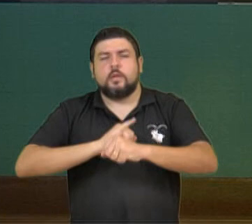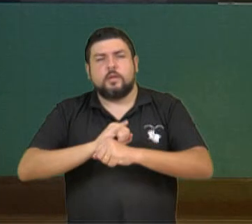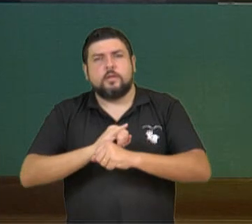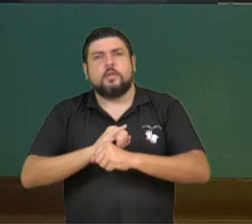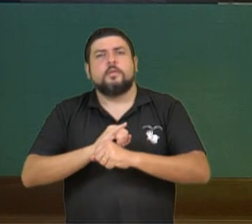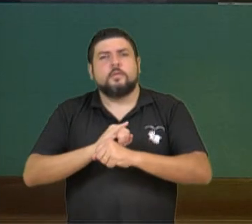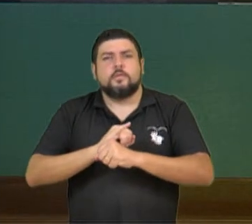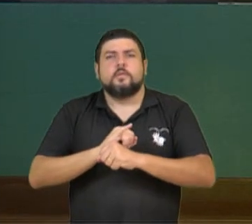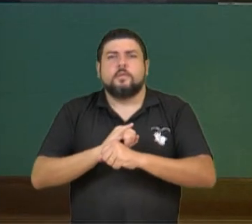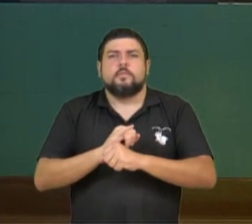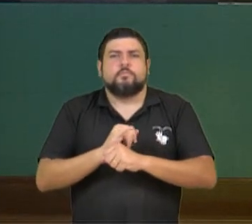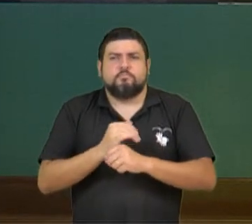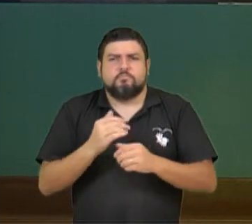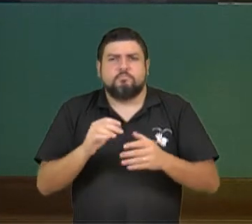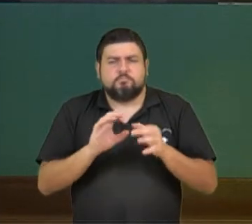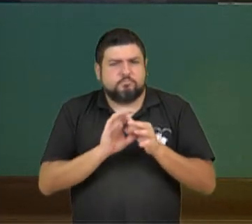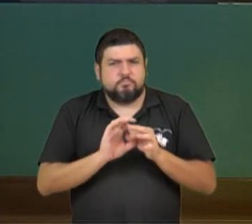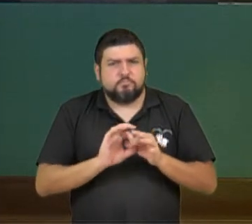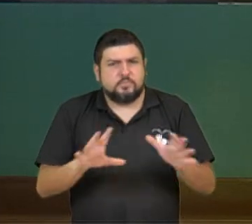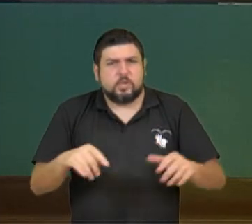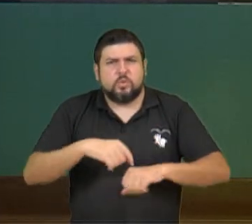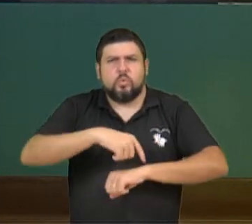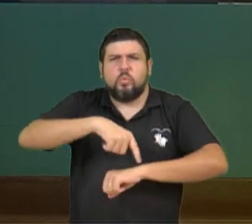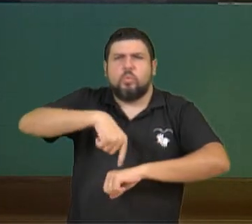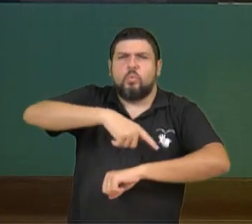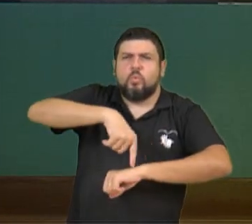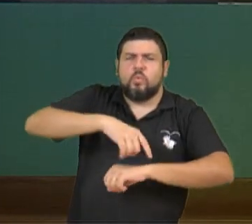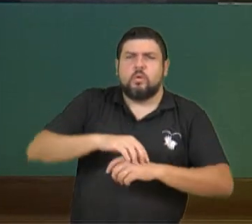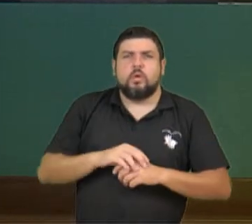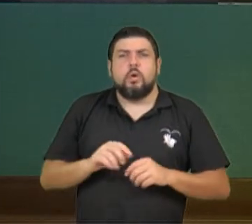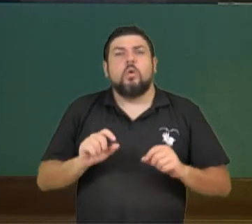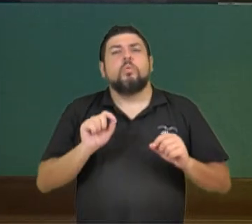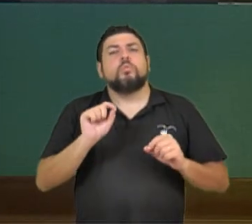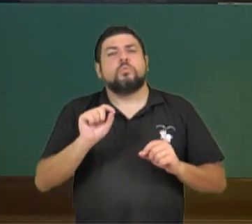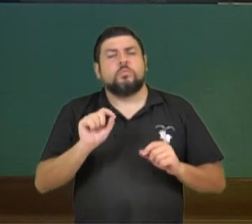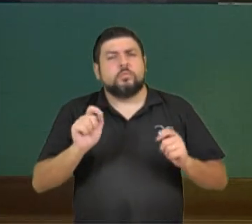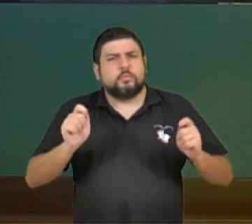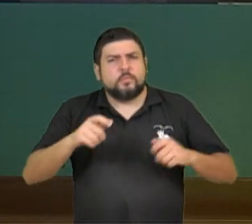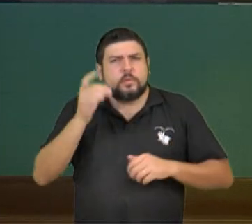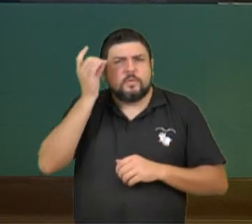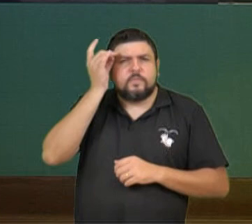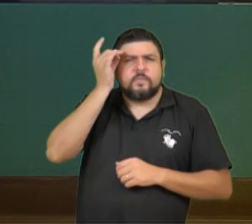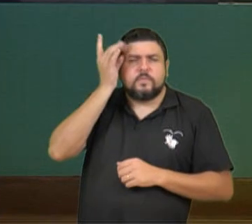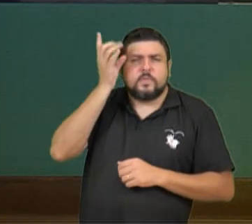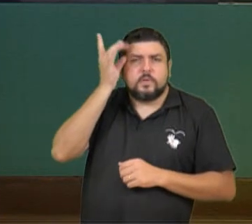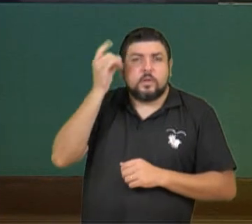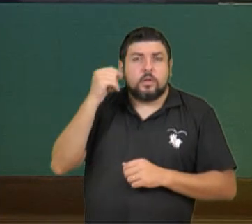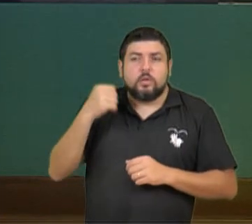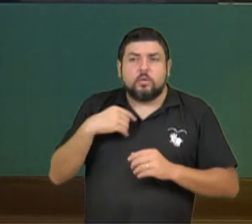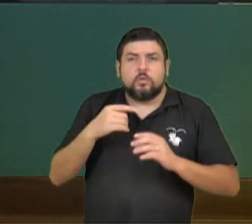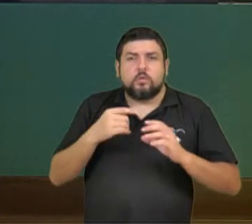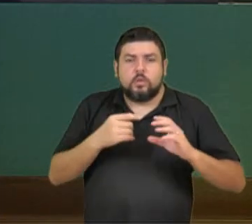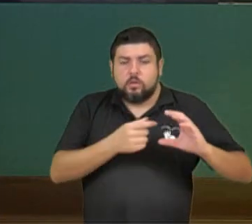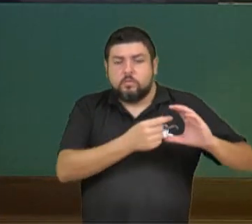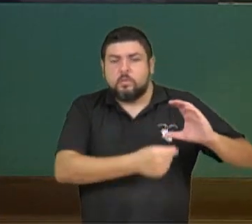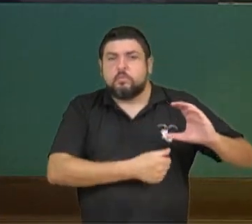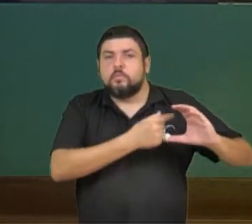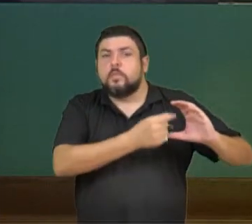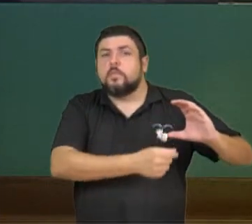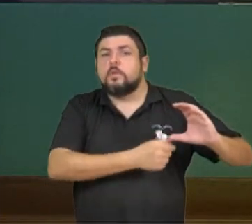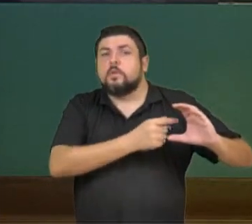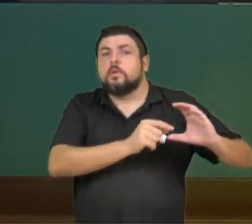acesso ininterrupto, claro que facilitando um dos mecanismos primordiais do capitalismo, a